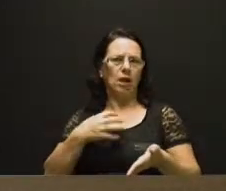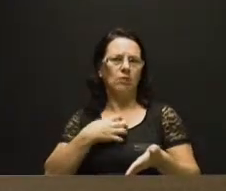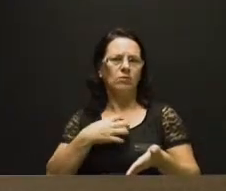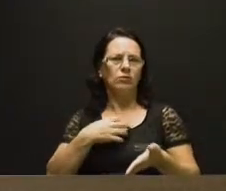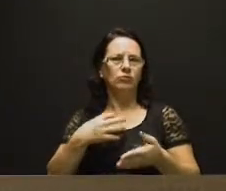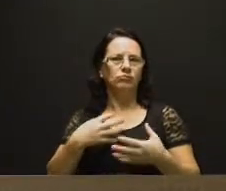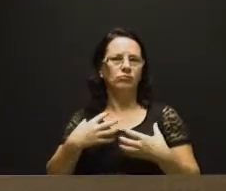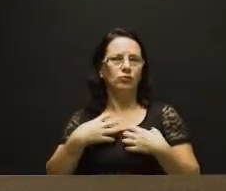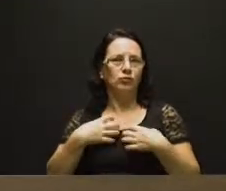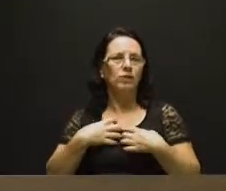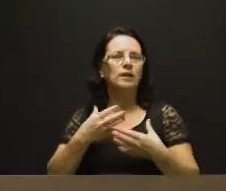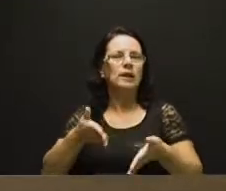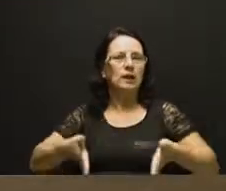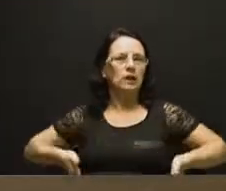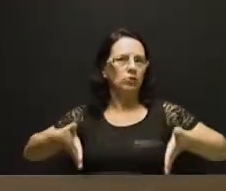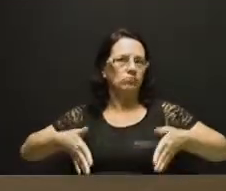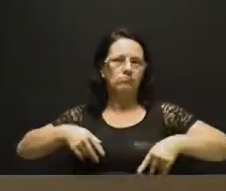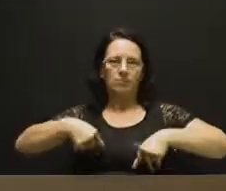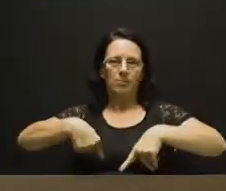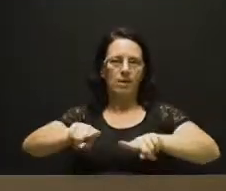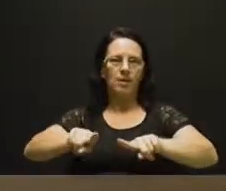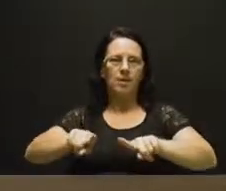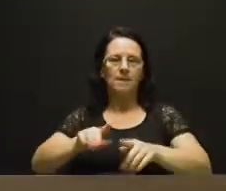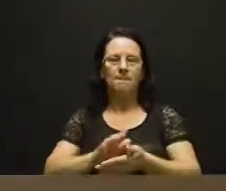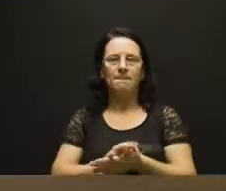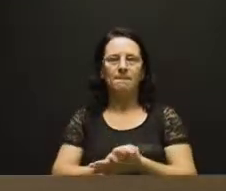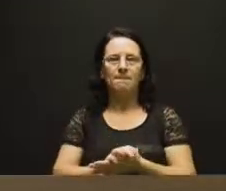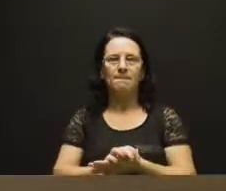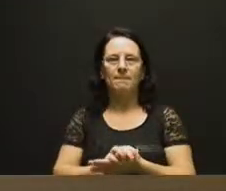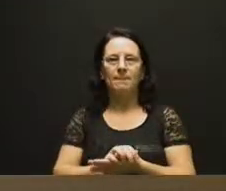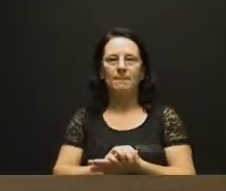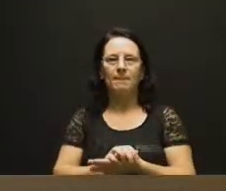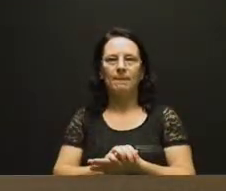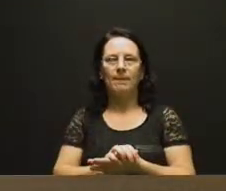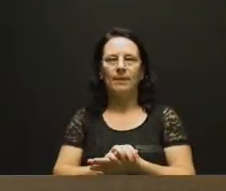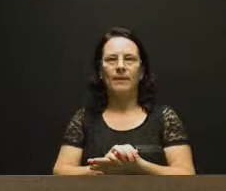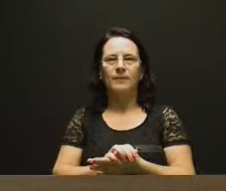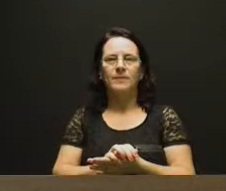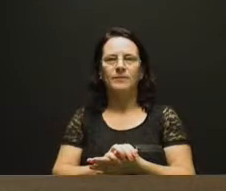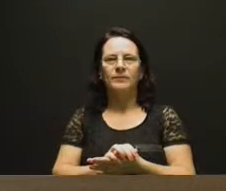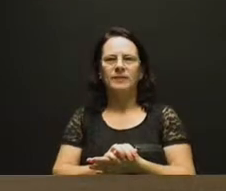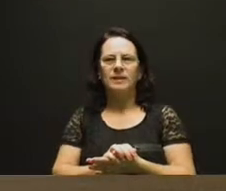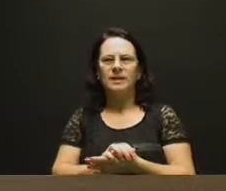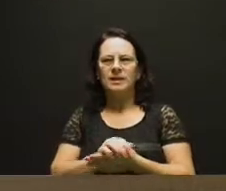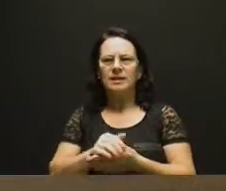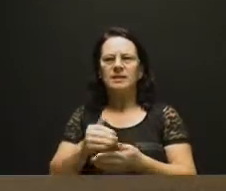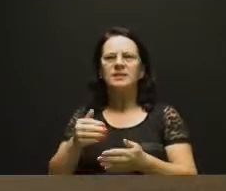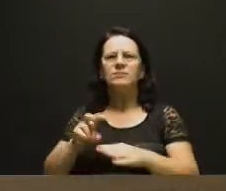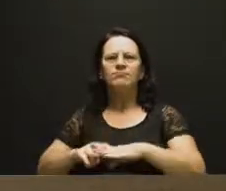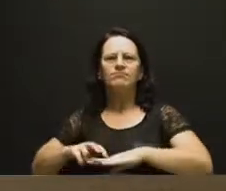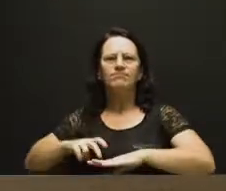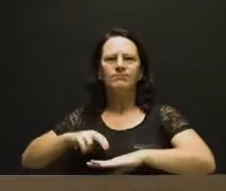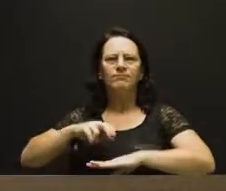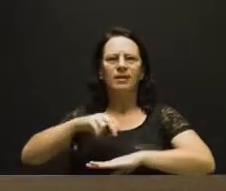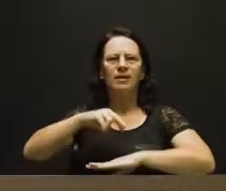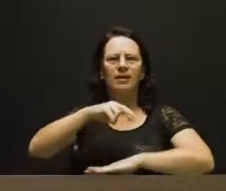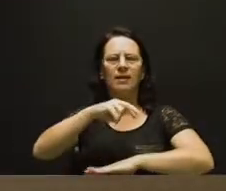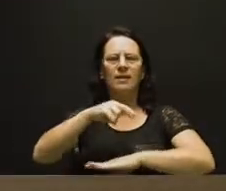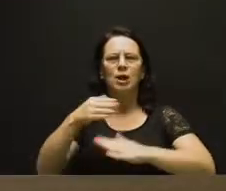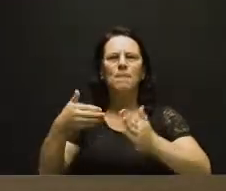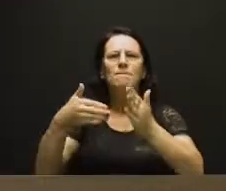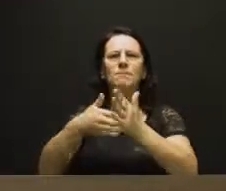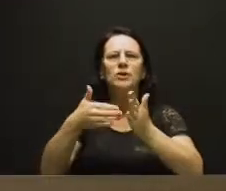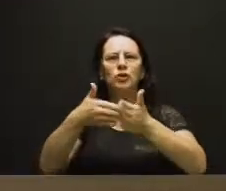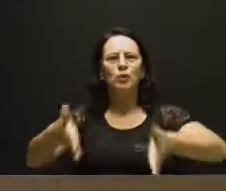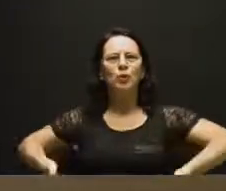é o meio que ele que ele tem disponível é aquele que ele se locomove mas se aquela escada tiver impedindo o